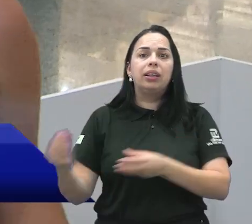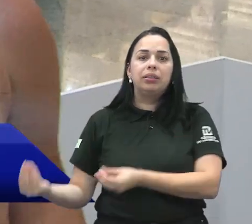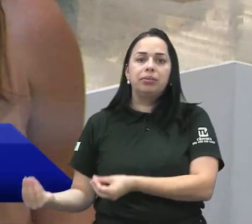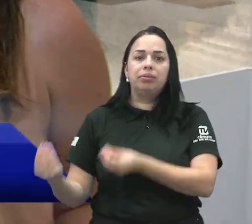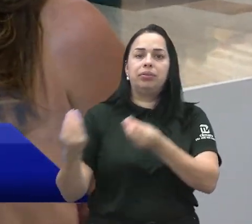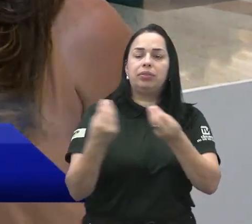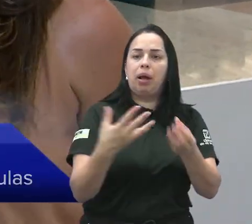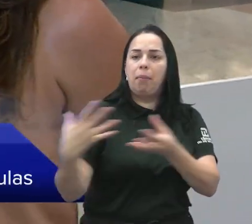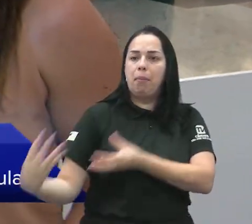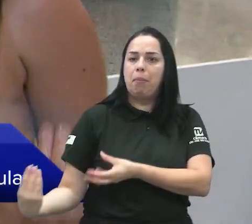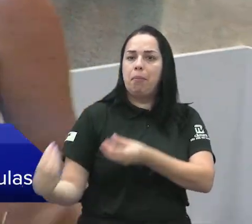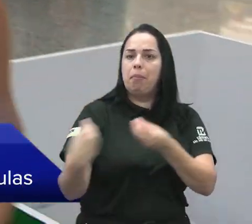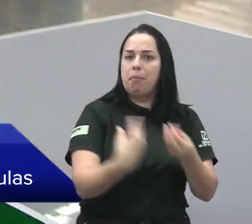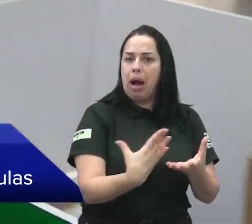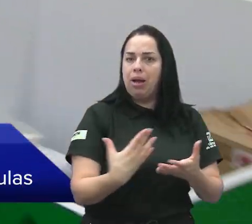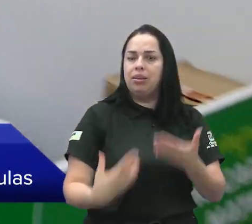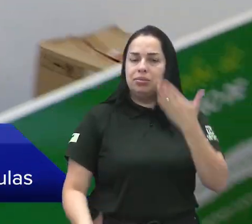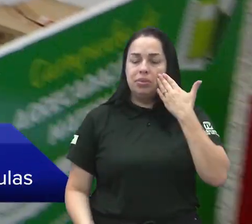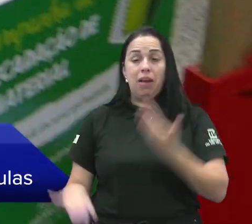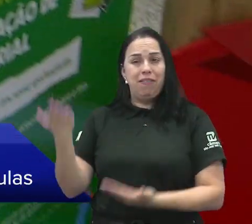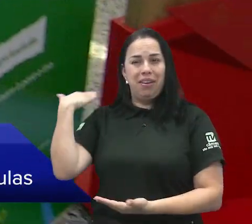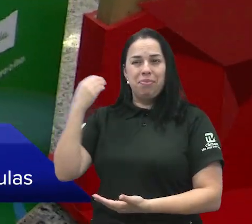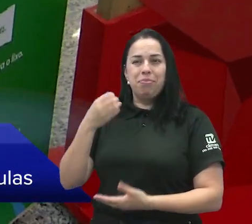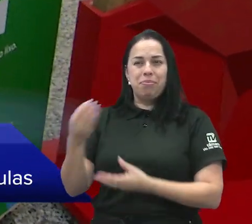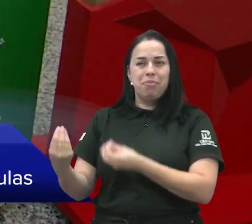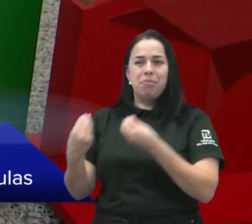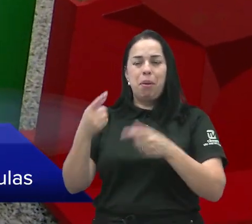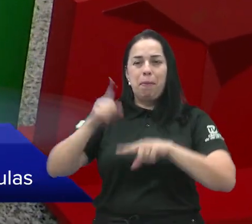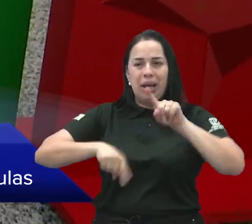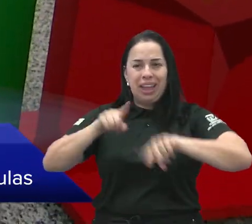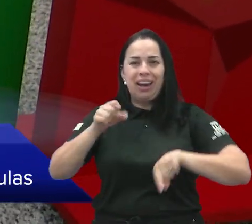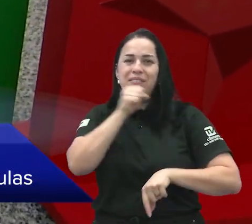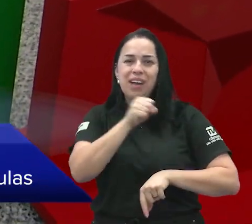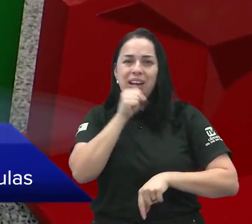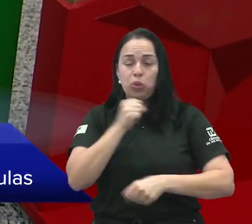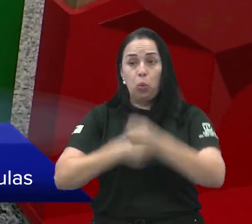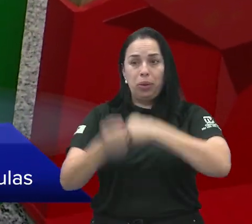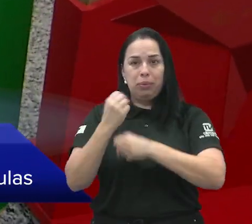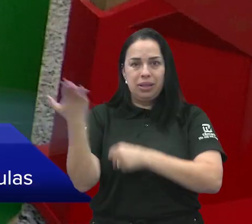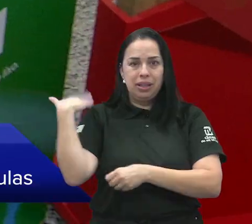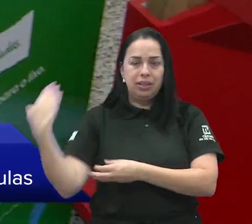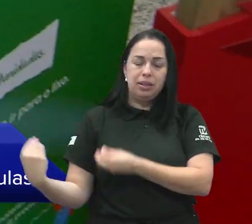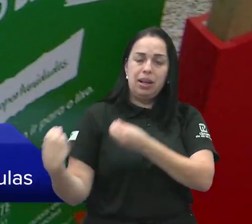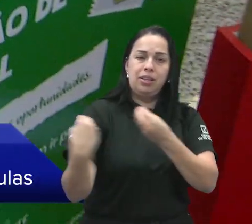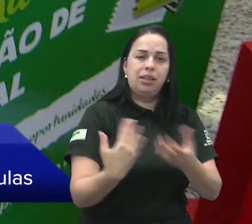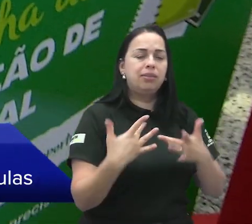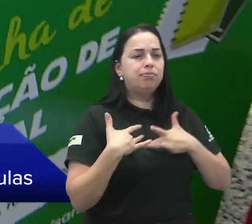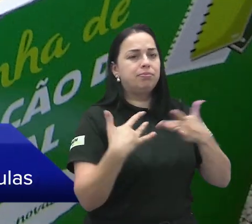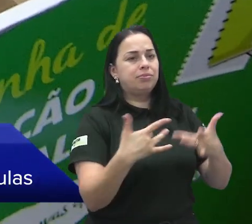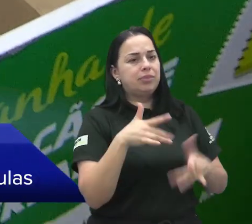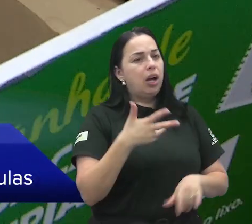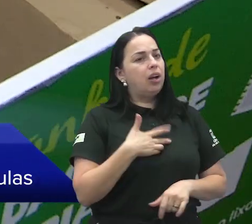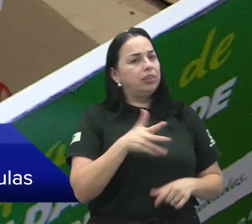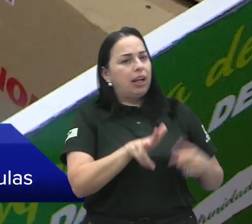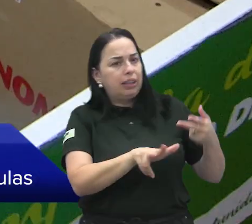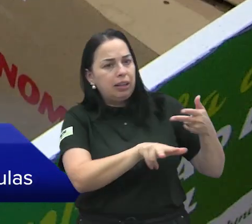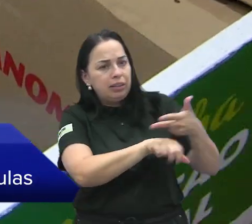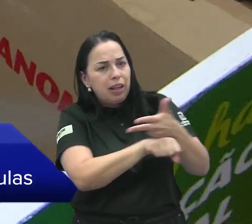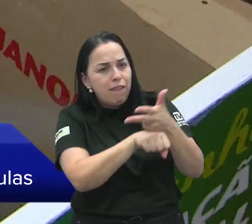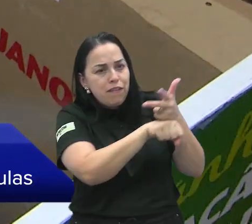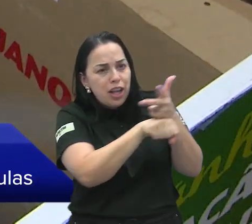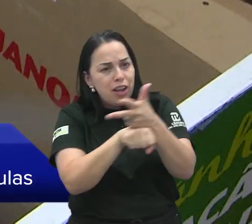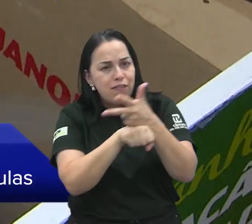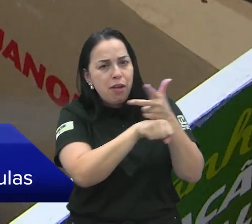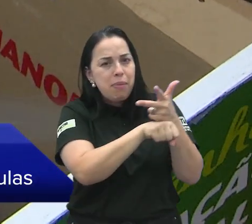coleta para que ele possa deixar os materiais antigos, né, dos anos passados. Perfeito. O Big está até filmando